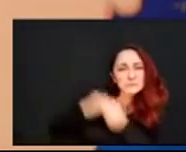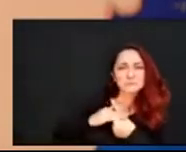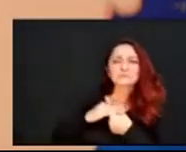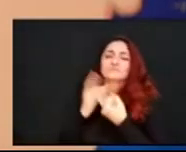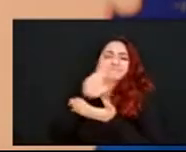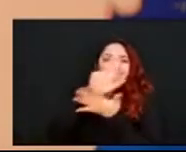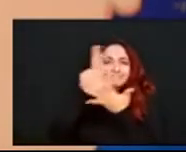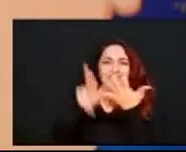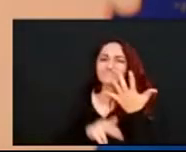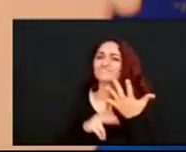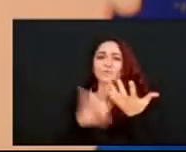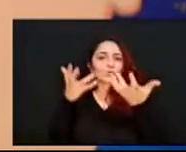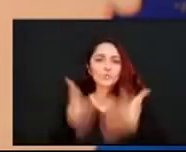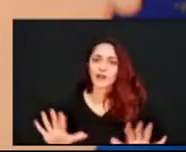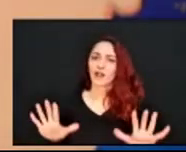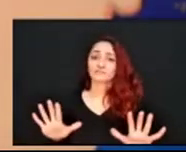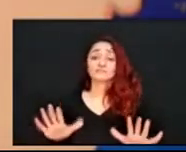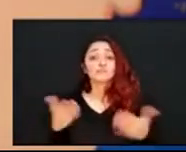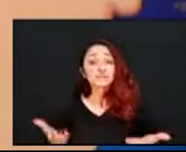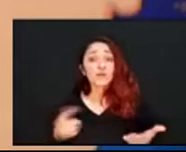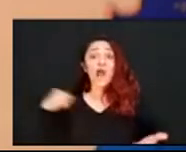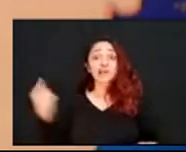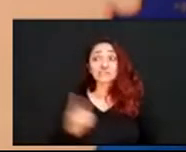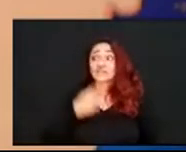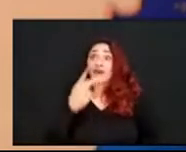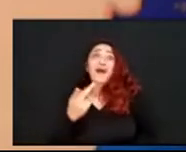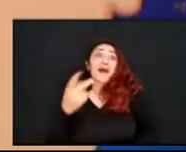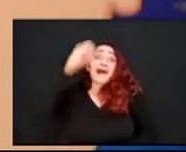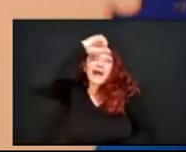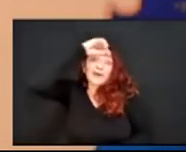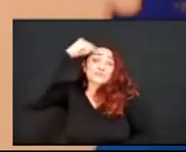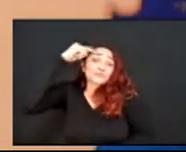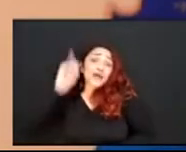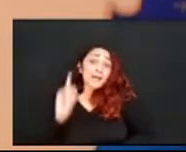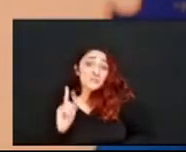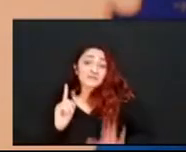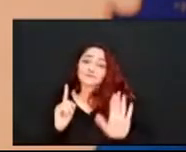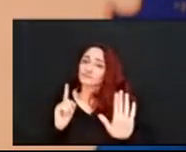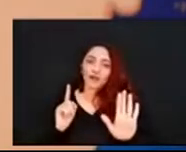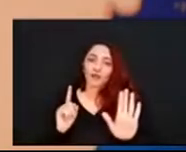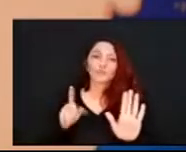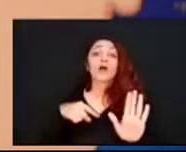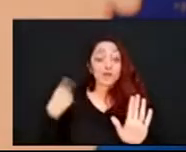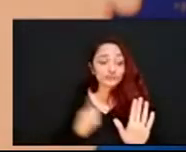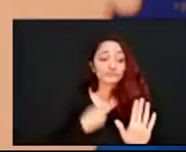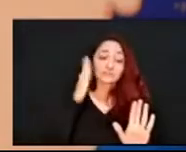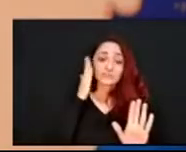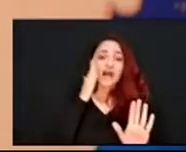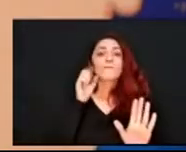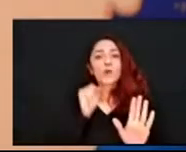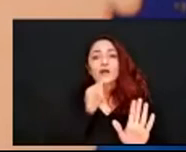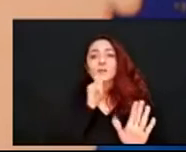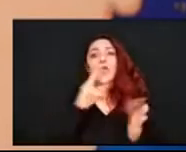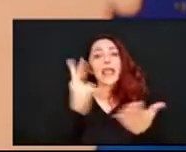para gente dizer que não sabia né errar é uma coisa se justificar que não e ele agora em baixo uma